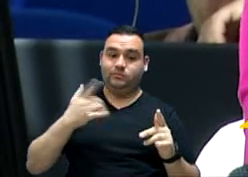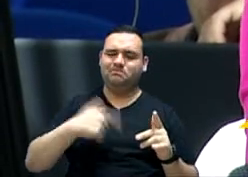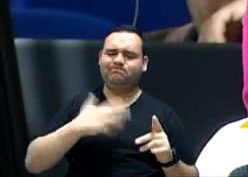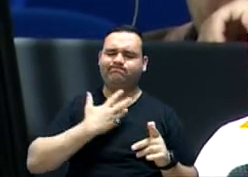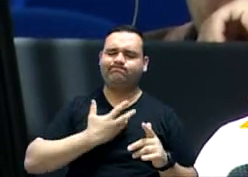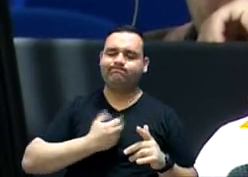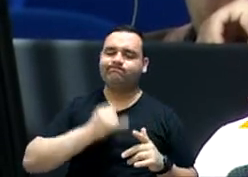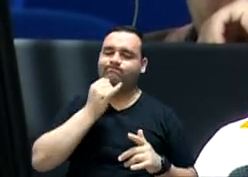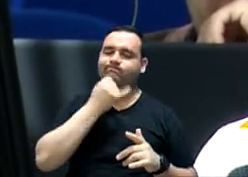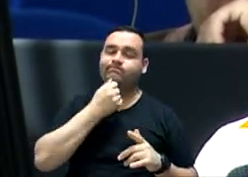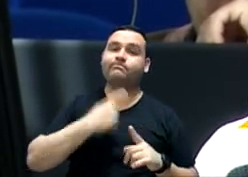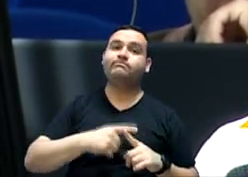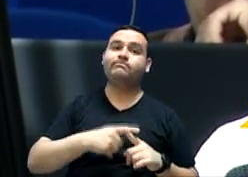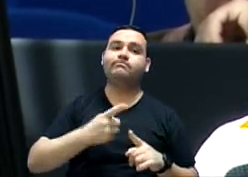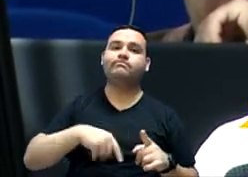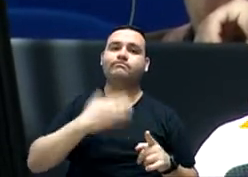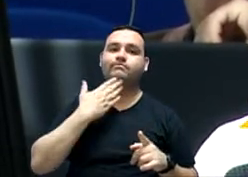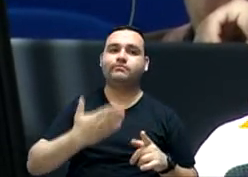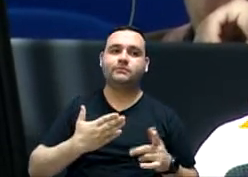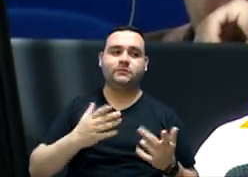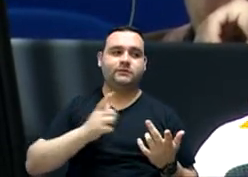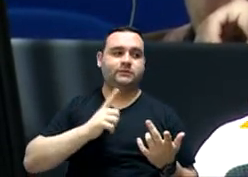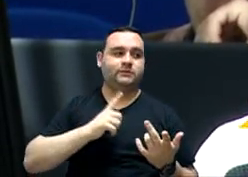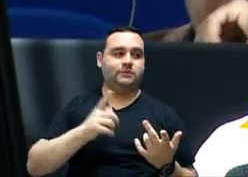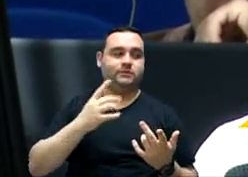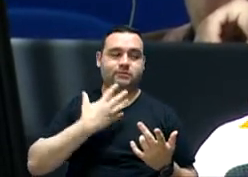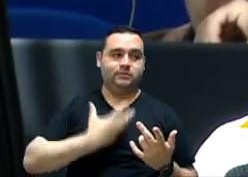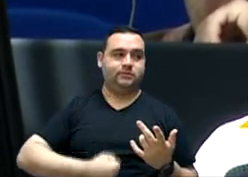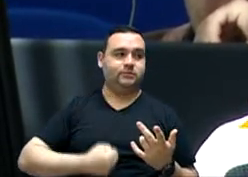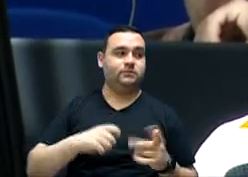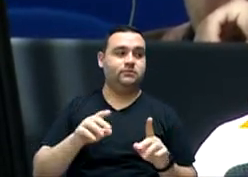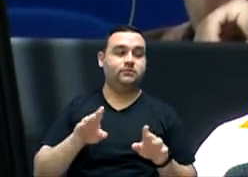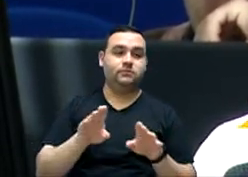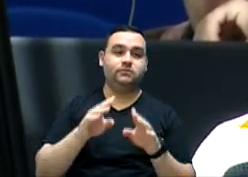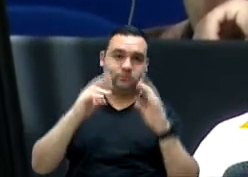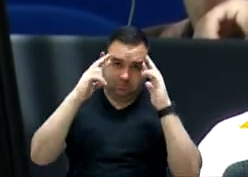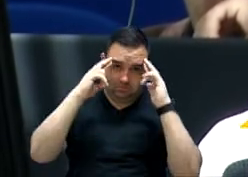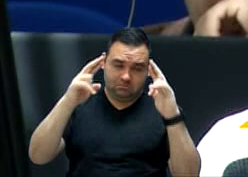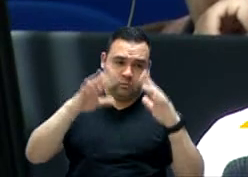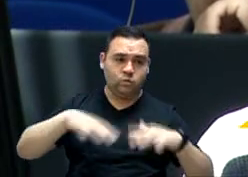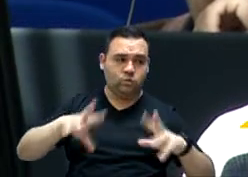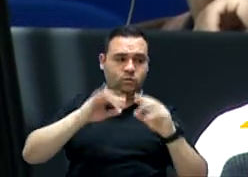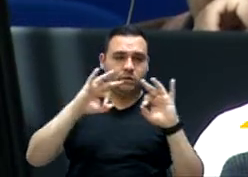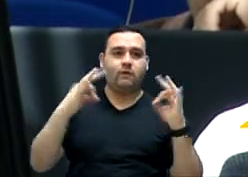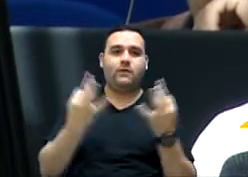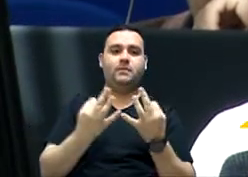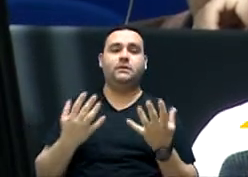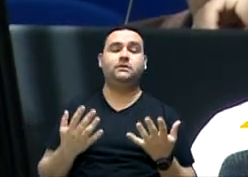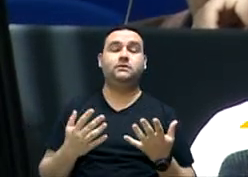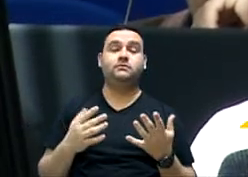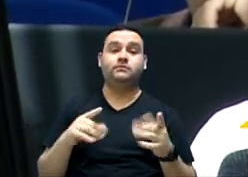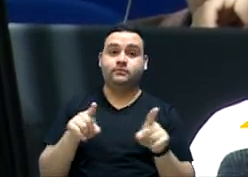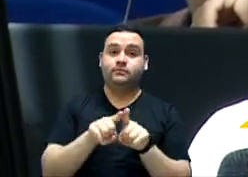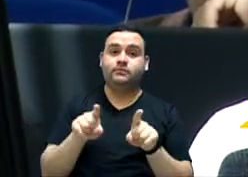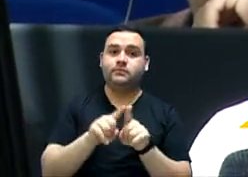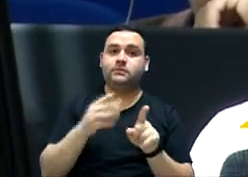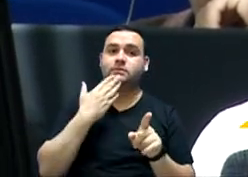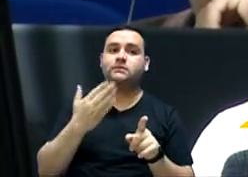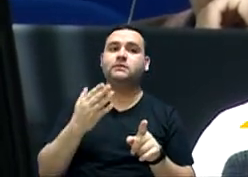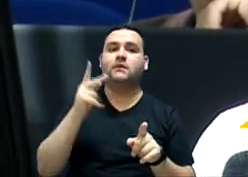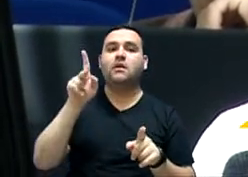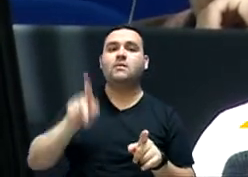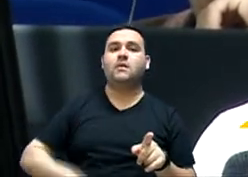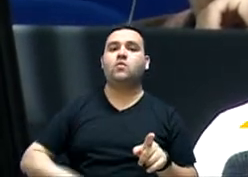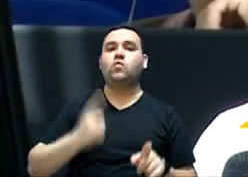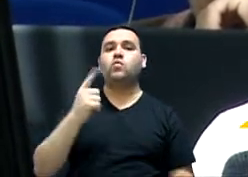nosso mandato aí faz esse voto de pesar e profundo respeito aos familiares. E peço, senhor presidente, um minuto